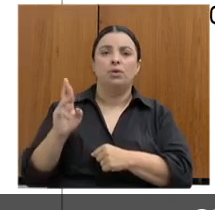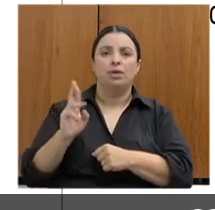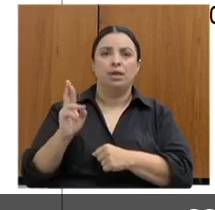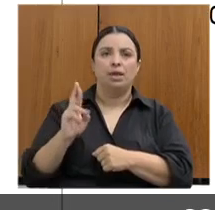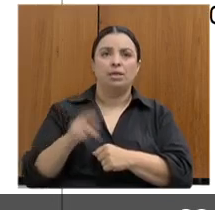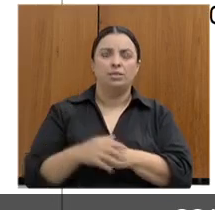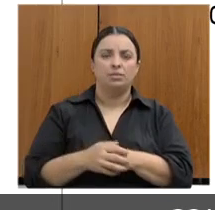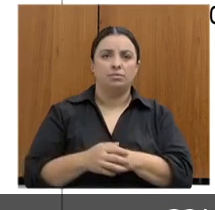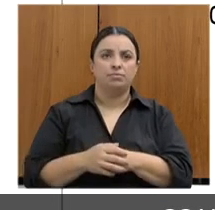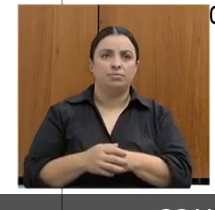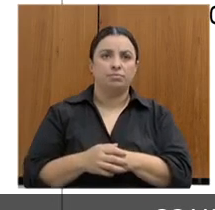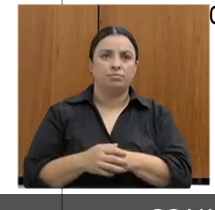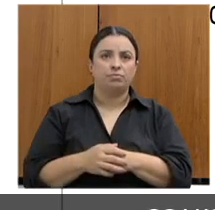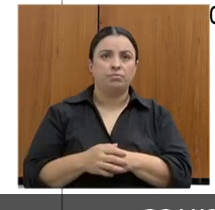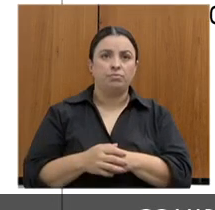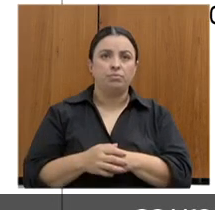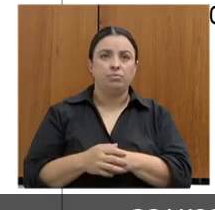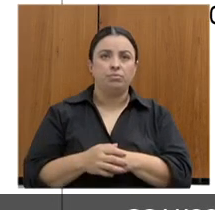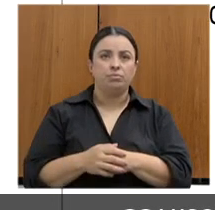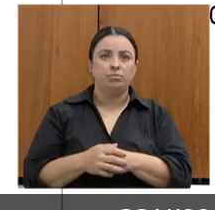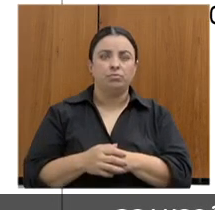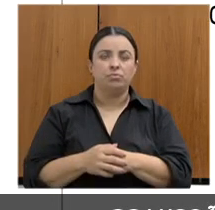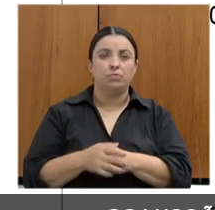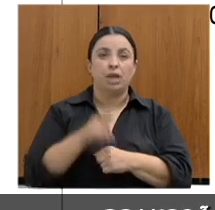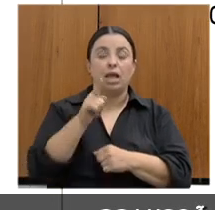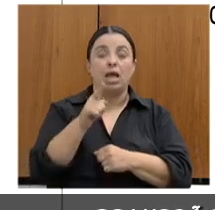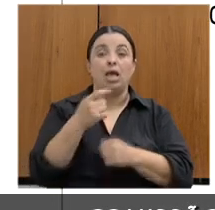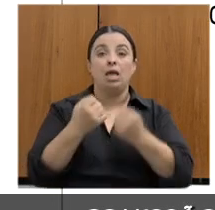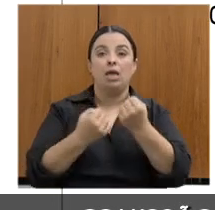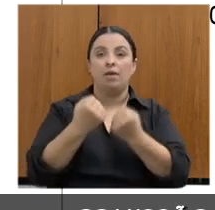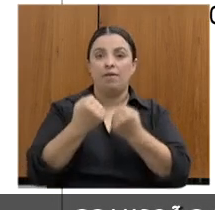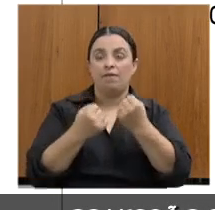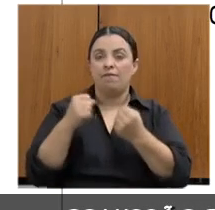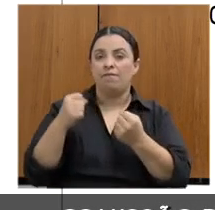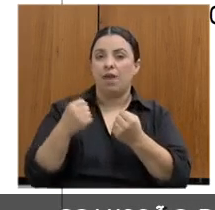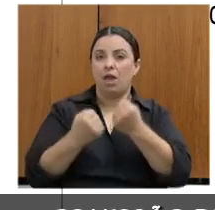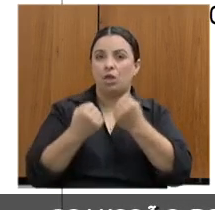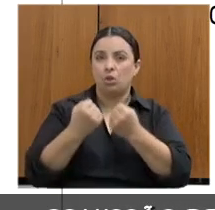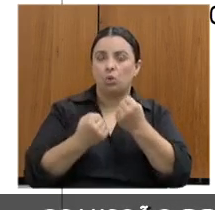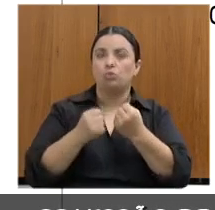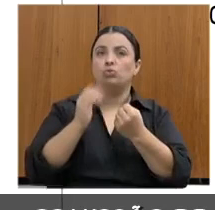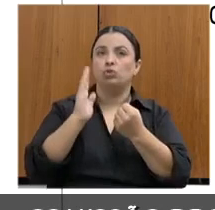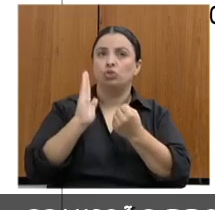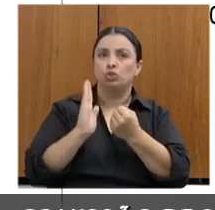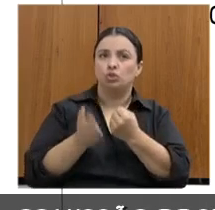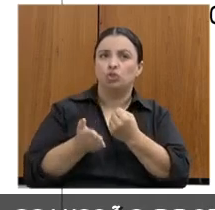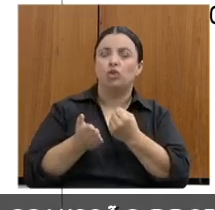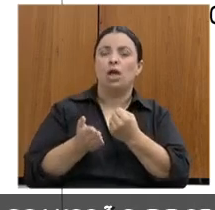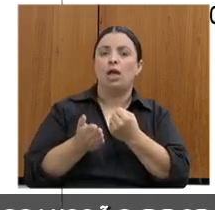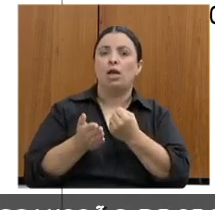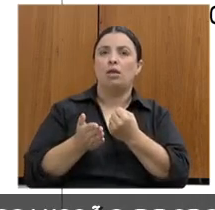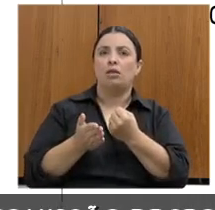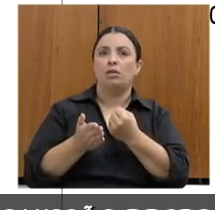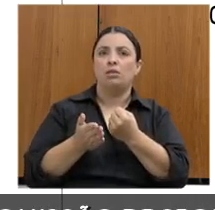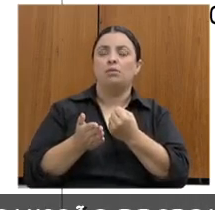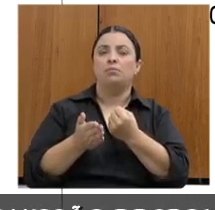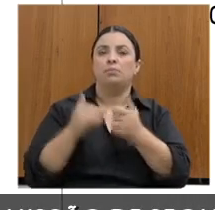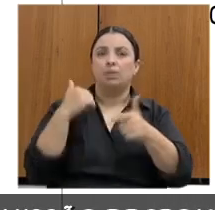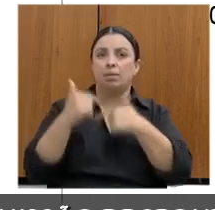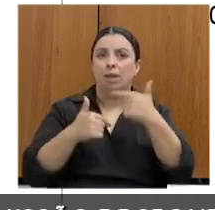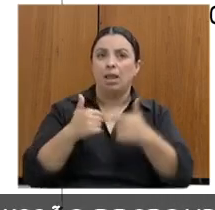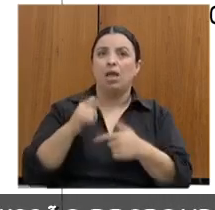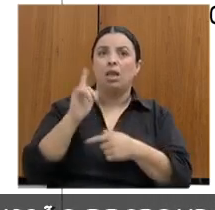as viaturas empenhados nesse primeiro semestre também com emendas parlamentares estaduais quatro viaturas de salvamento